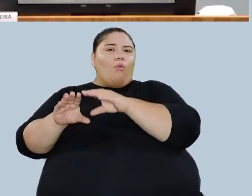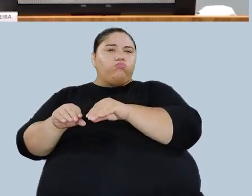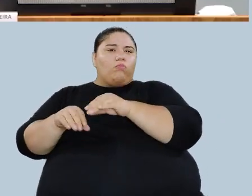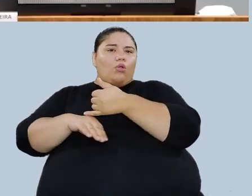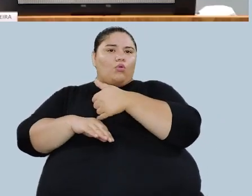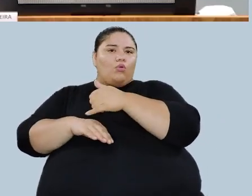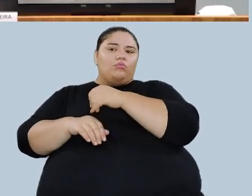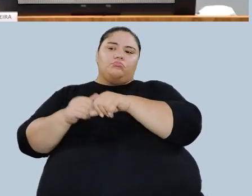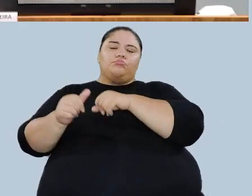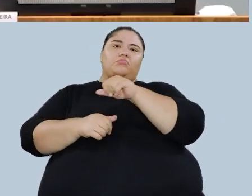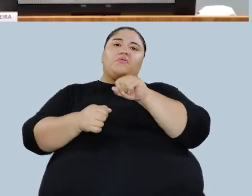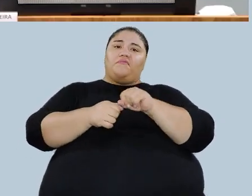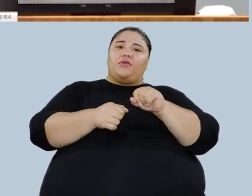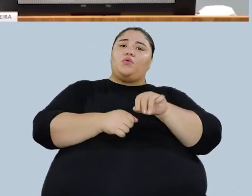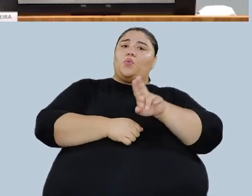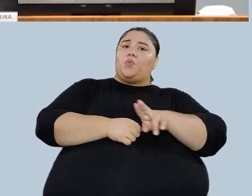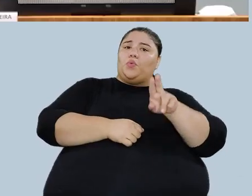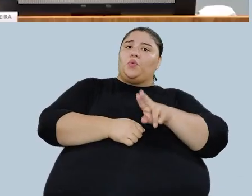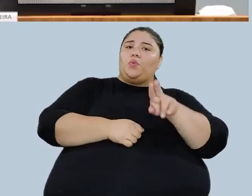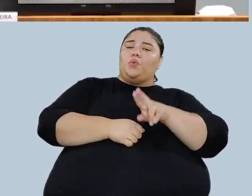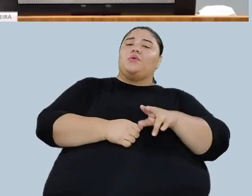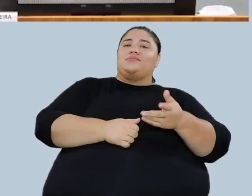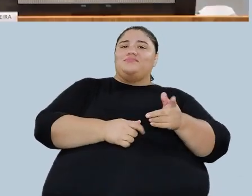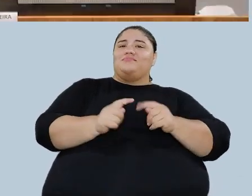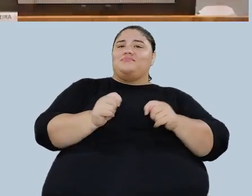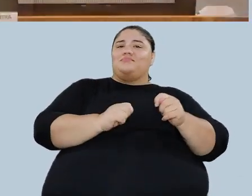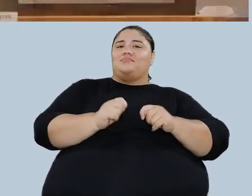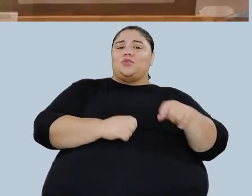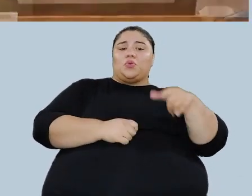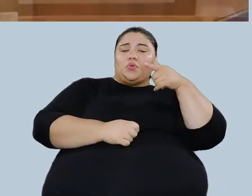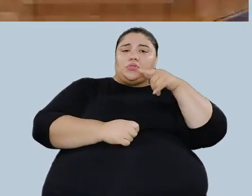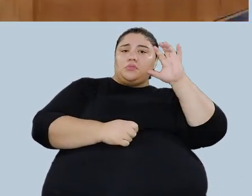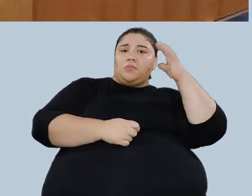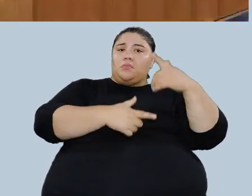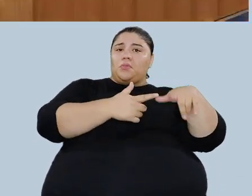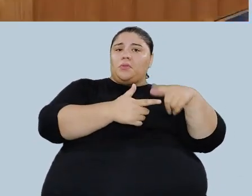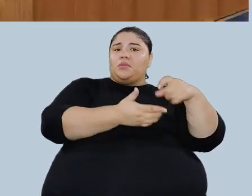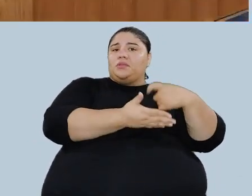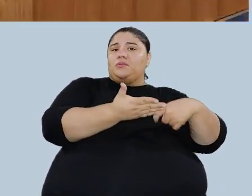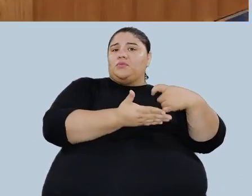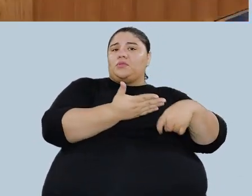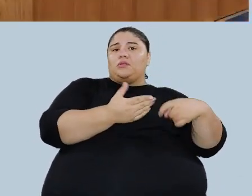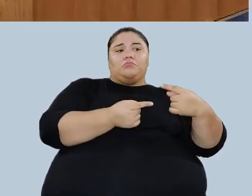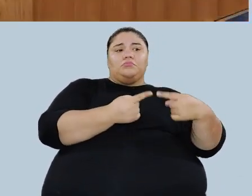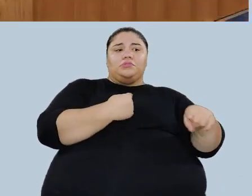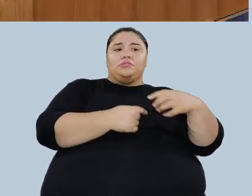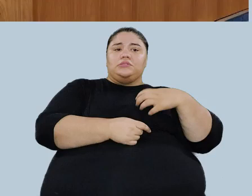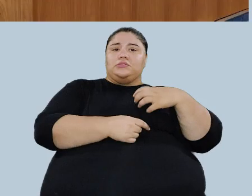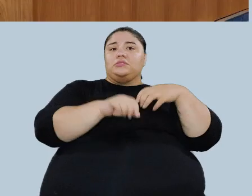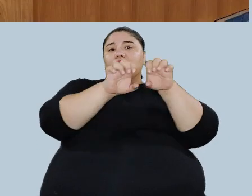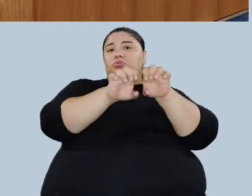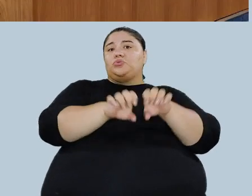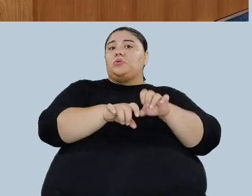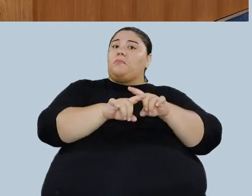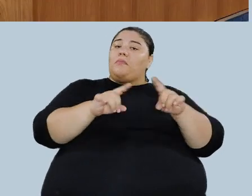consegue... É matéria-prima. Matéria-prima. Então, ele usa a matéria-prima e, ao mesmo tempo, resolve o problema tributário. Mas não faz sentido ter isso na sua